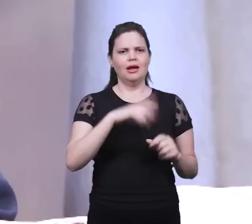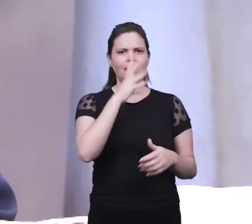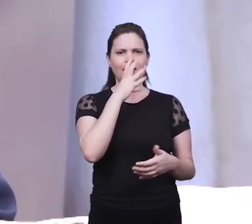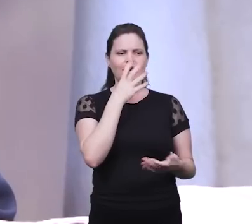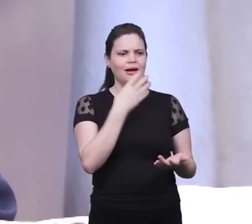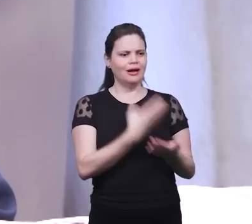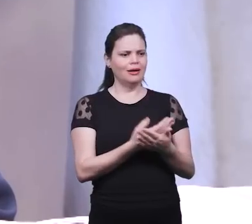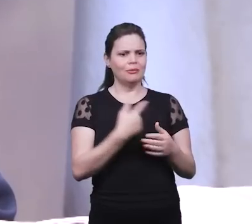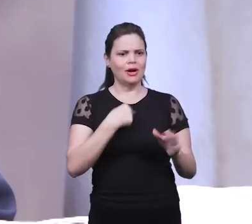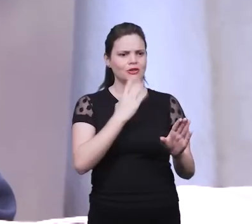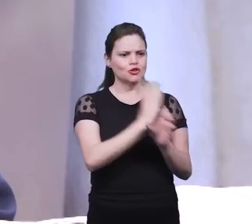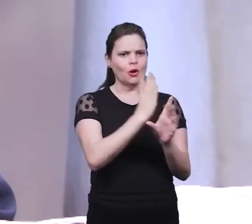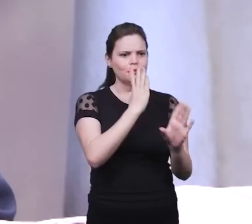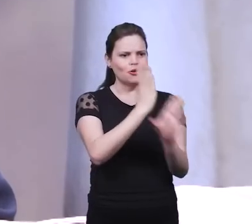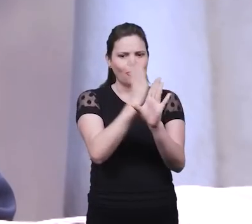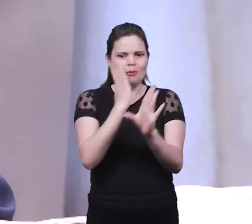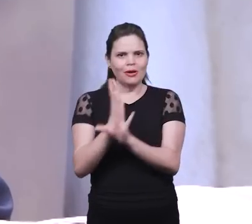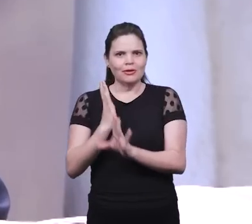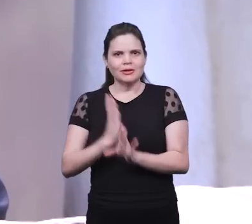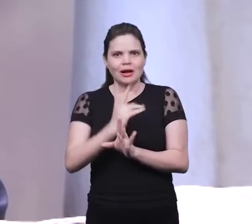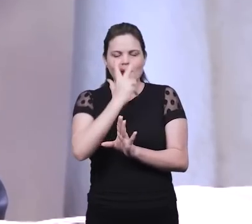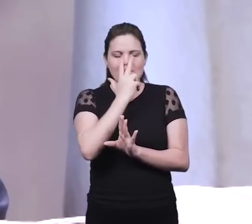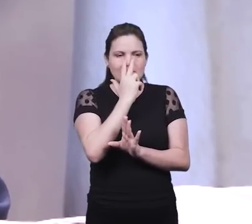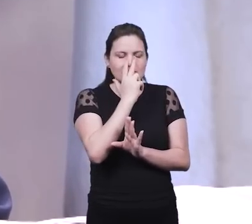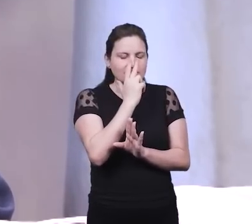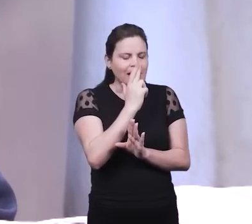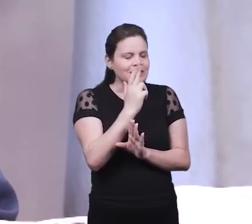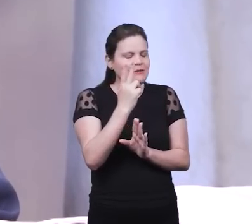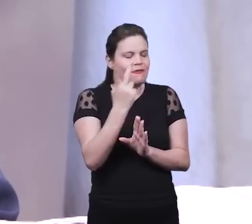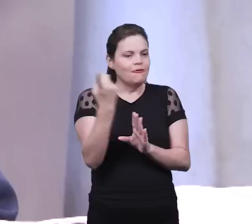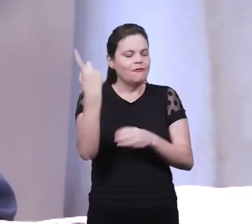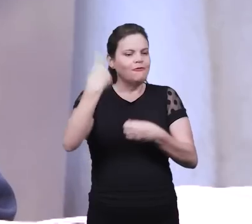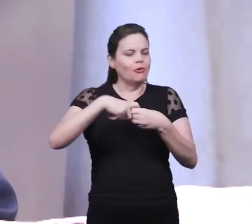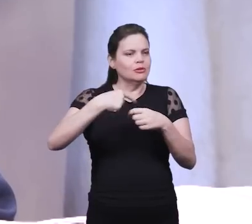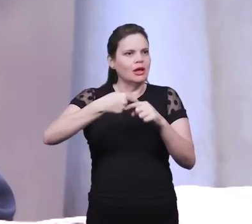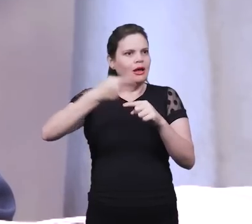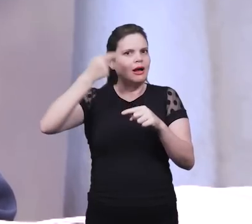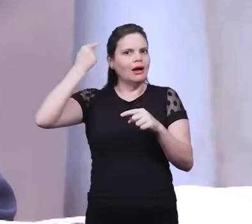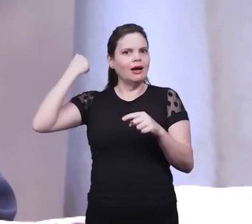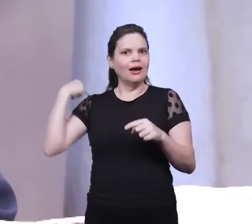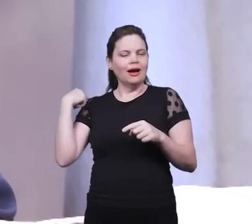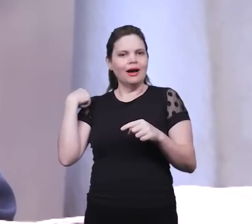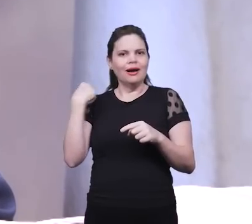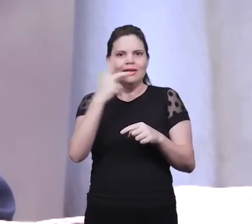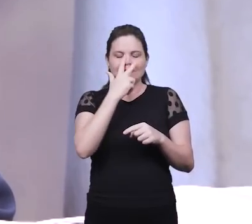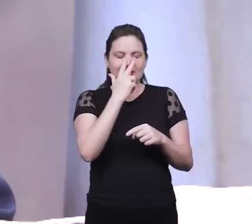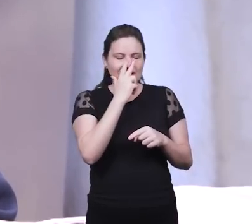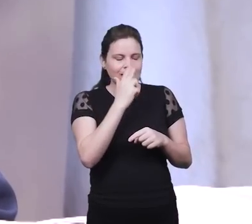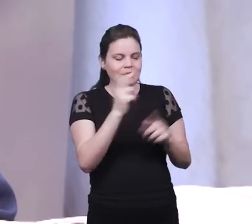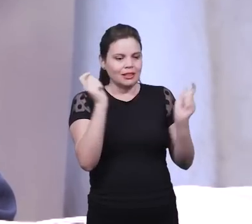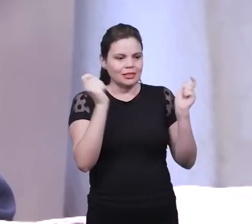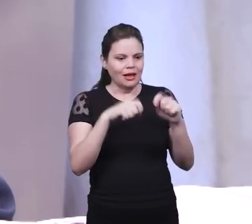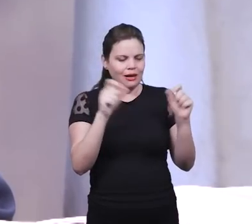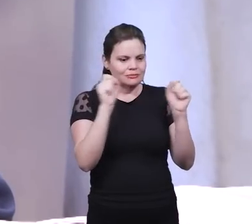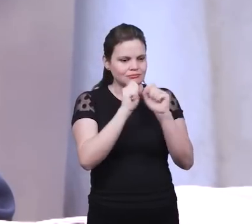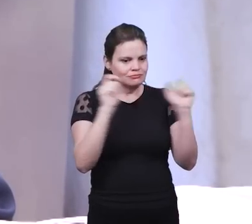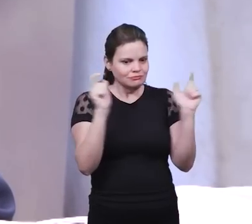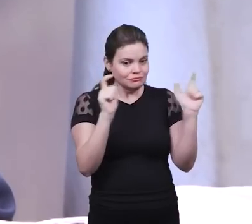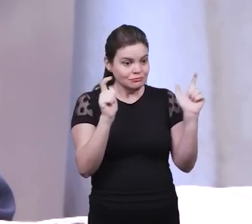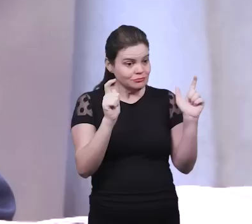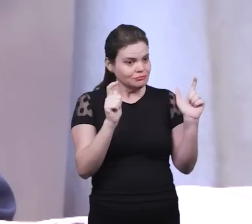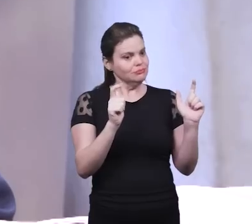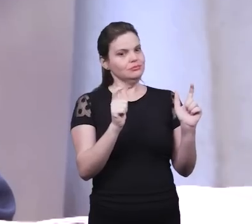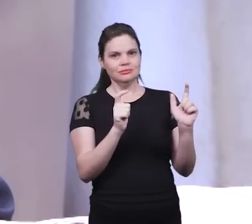história fascinante, né, porque entrar na cápsula do tempo e, podemos dizer assim, desvendar muitos